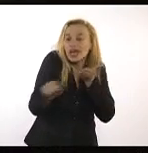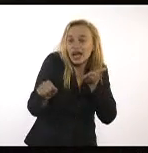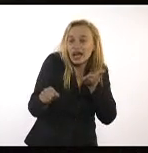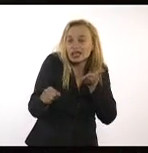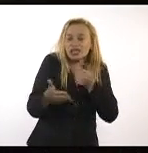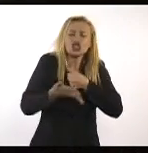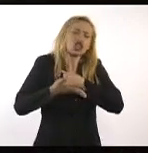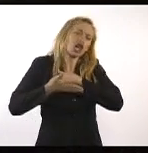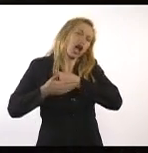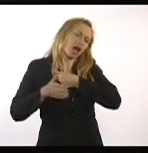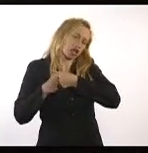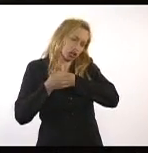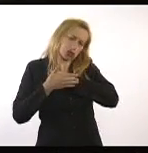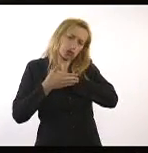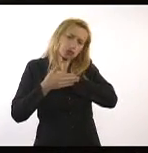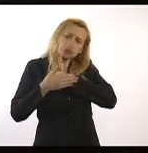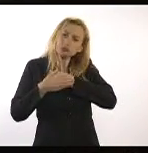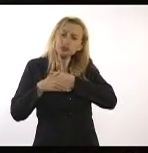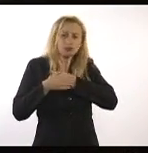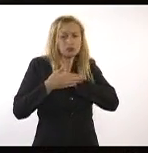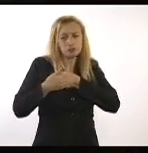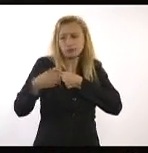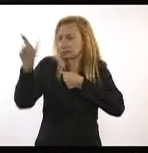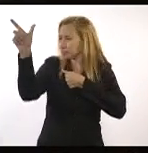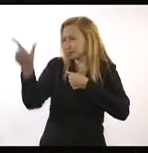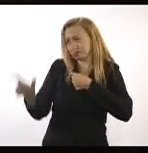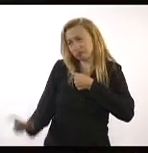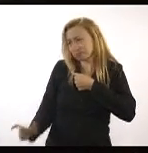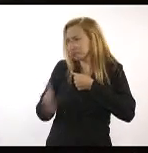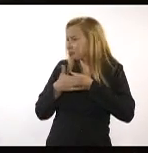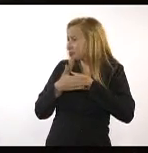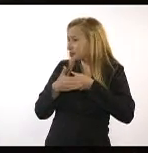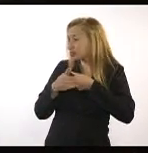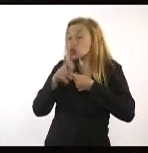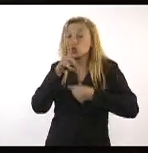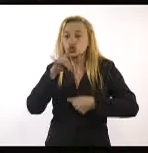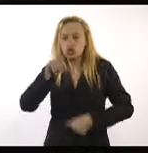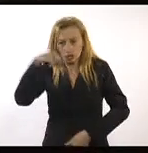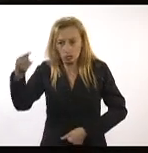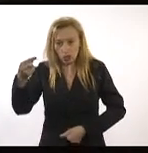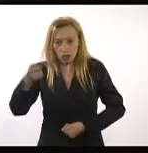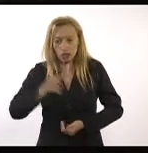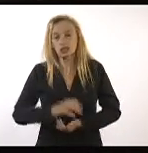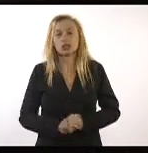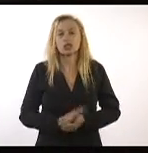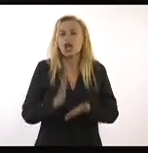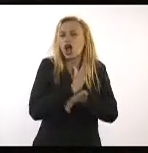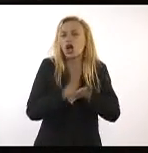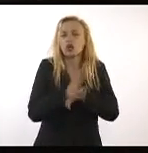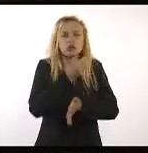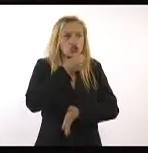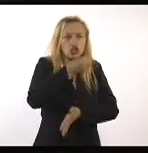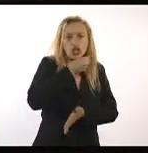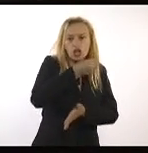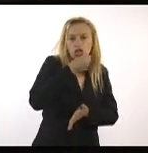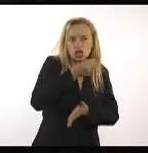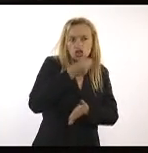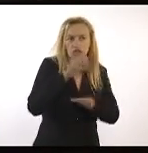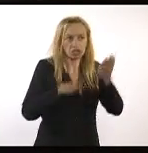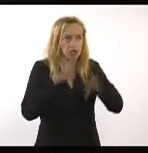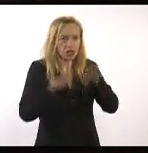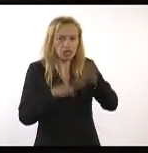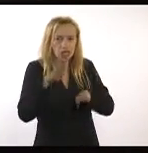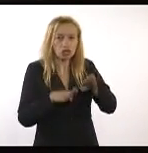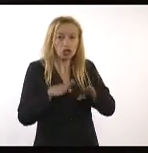carinho para esta pessoa e no dia seguinte alguns jornalistas independentes